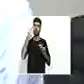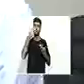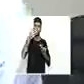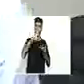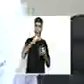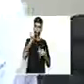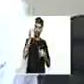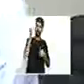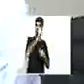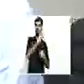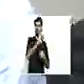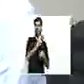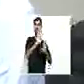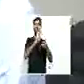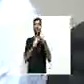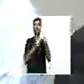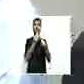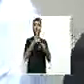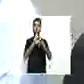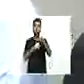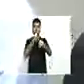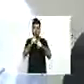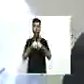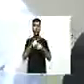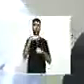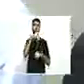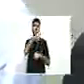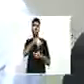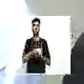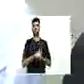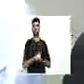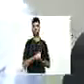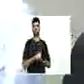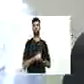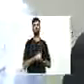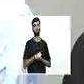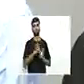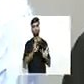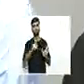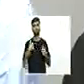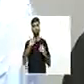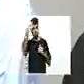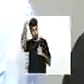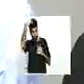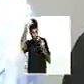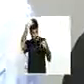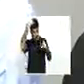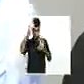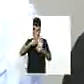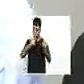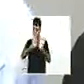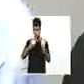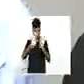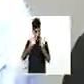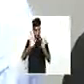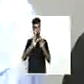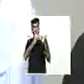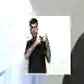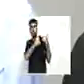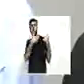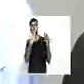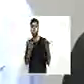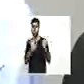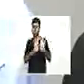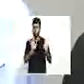falar o serviço de coleta osa é muito ruim aí eu não tô colocando culpa em ninguém não tô responsabilizando